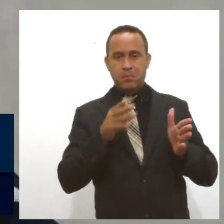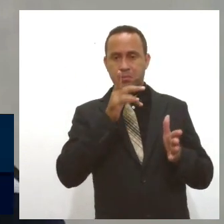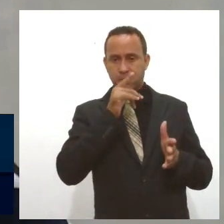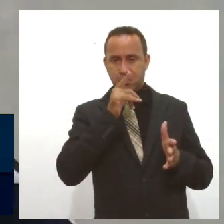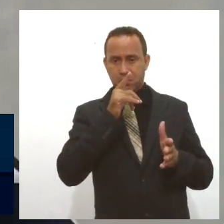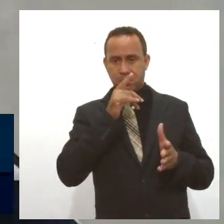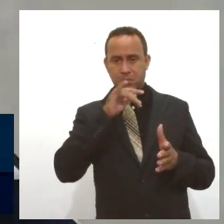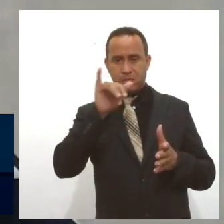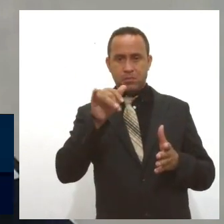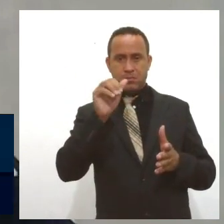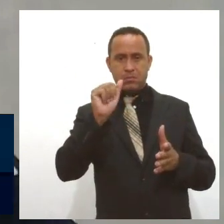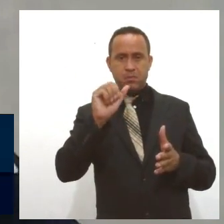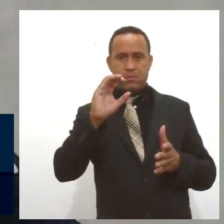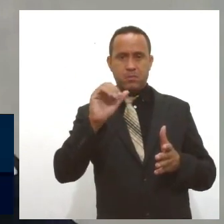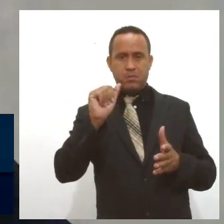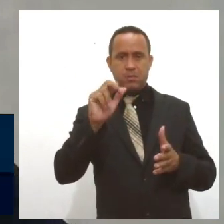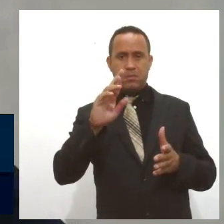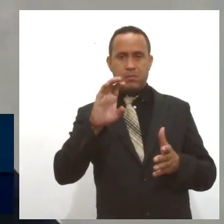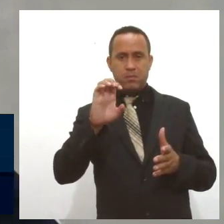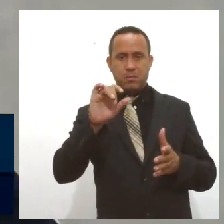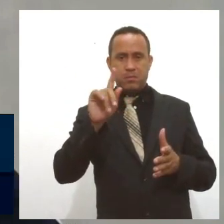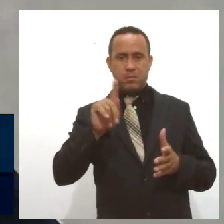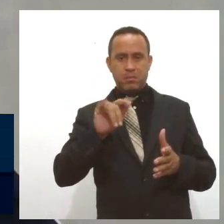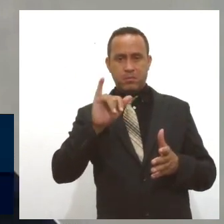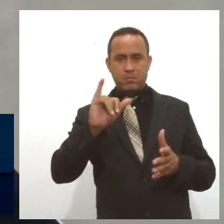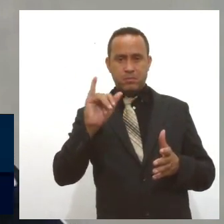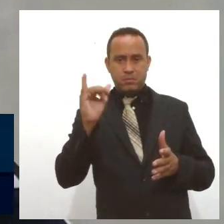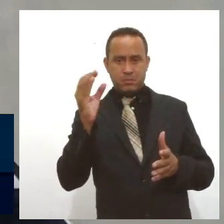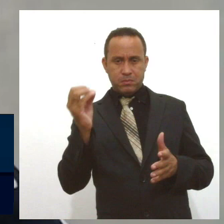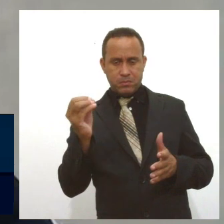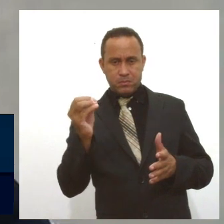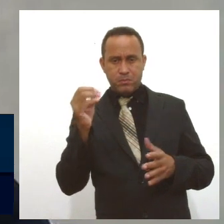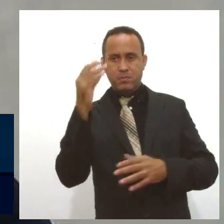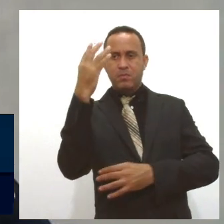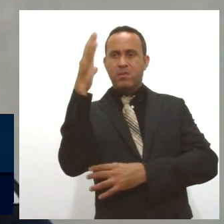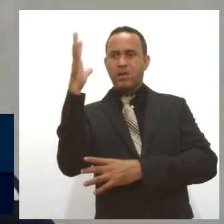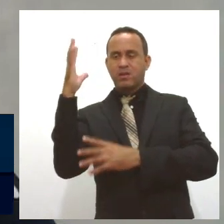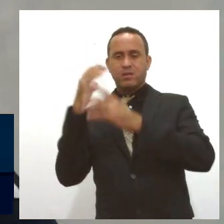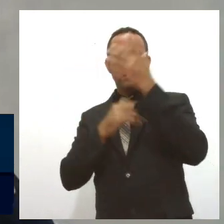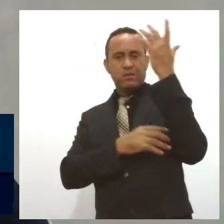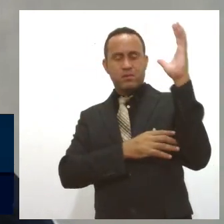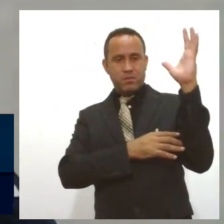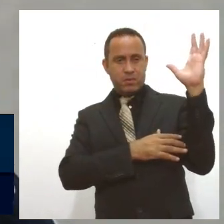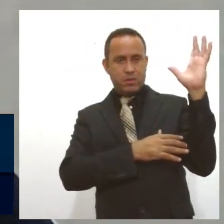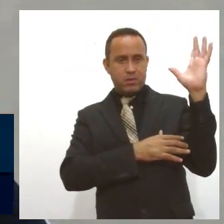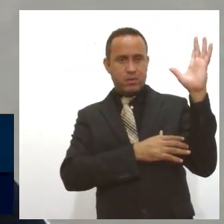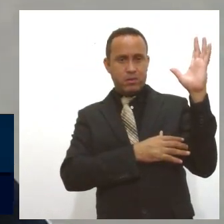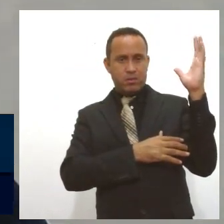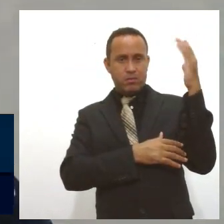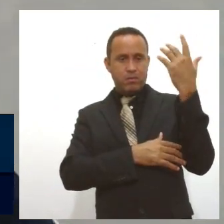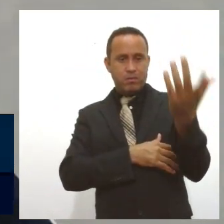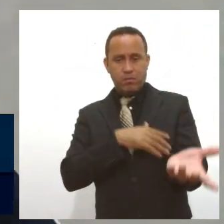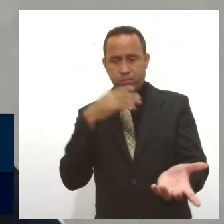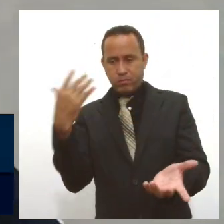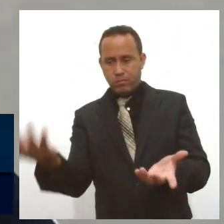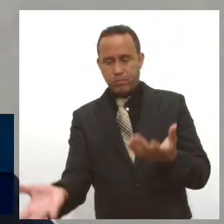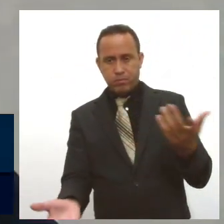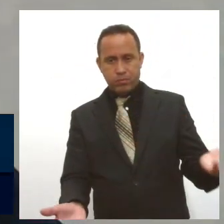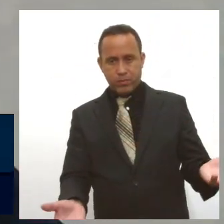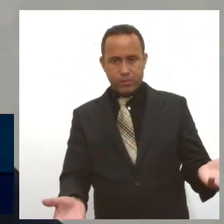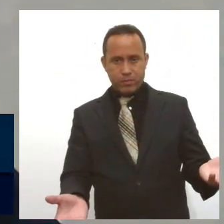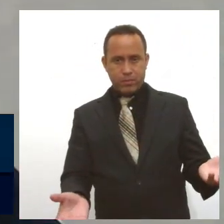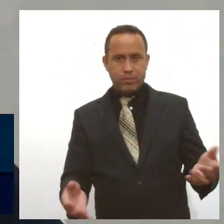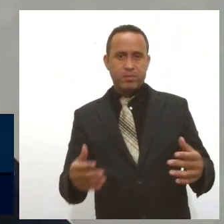um reflorestamento, né, dessas matas que foram todas, a margem que foi